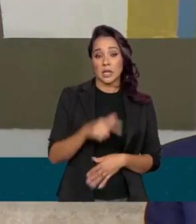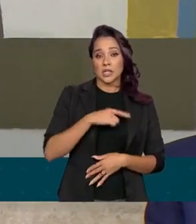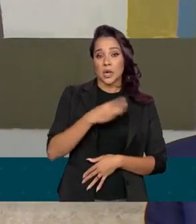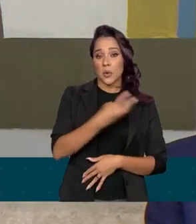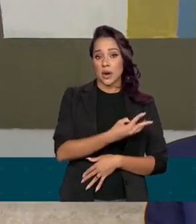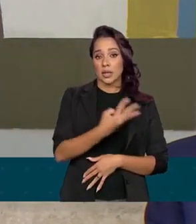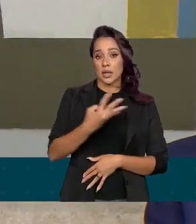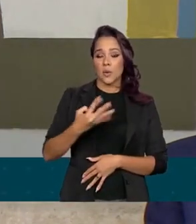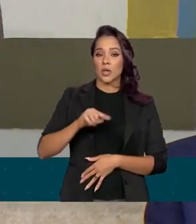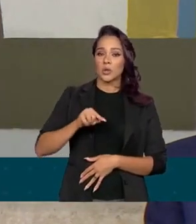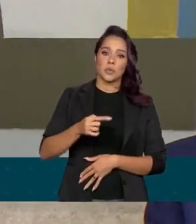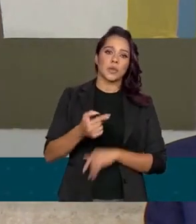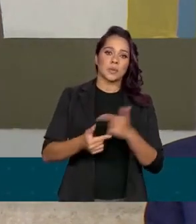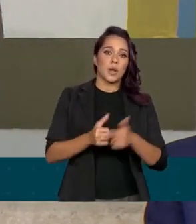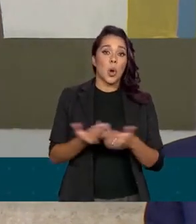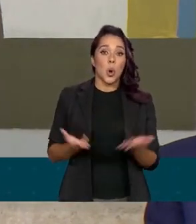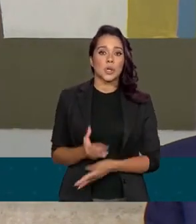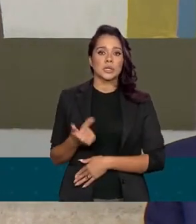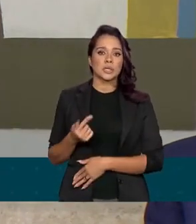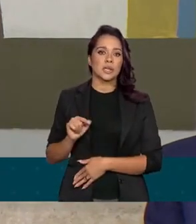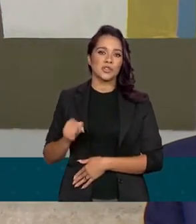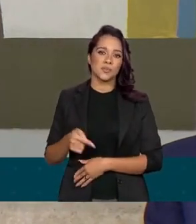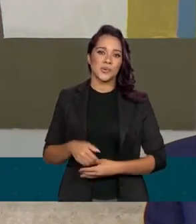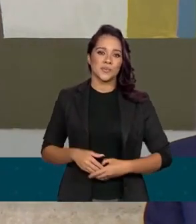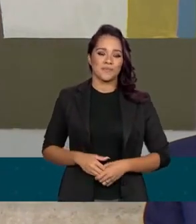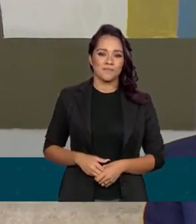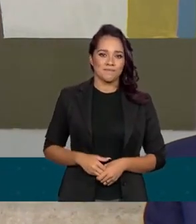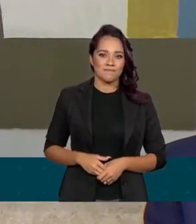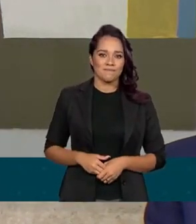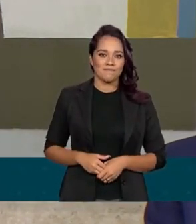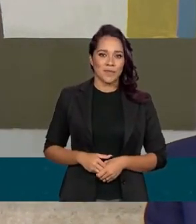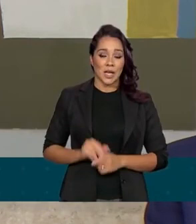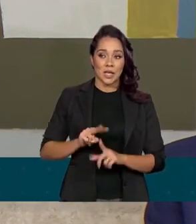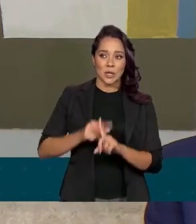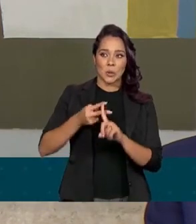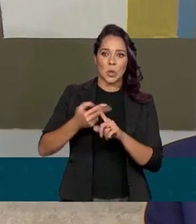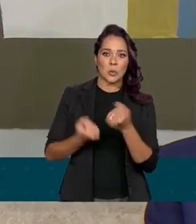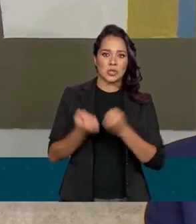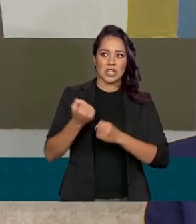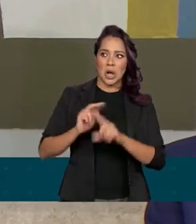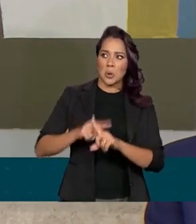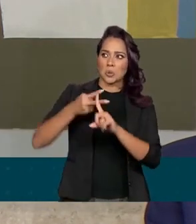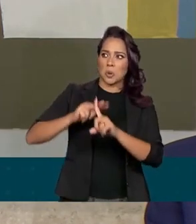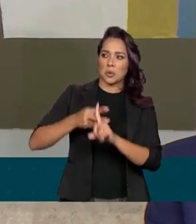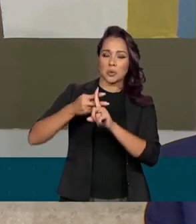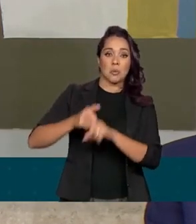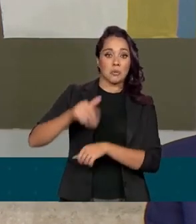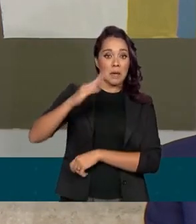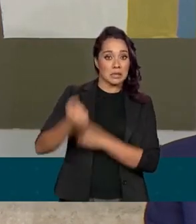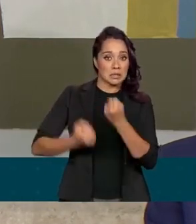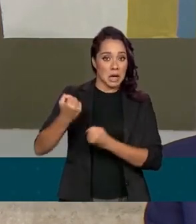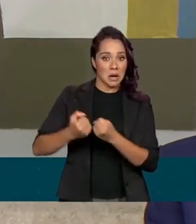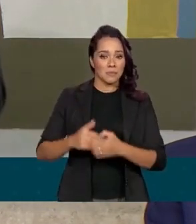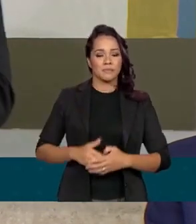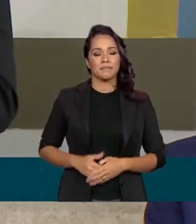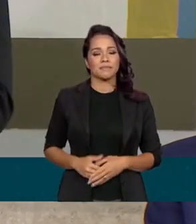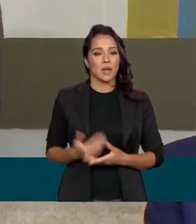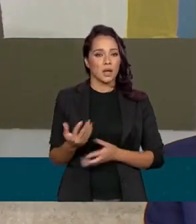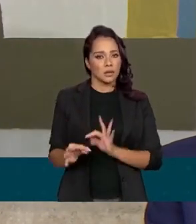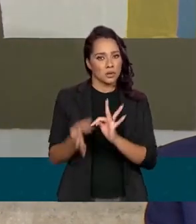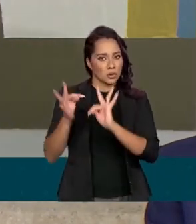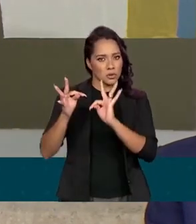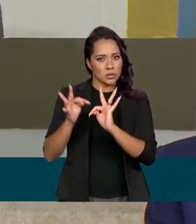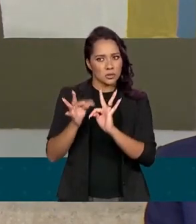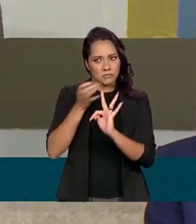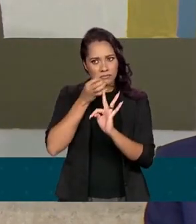mil trabalhadores, hoje tem 7 mil trabalhadores, e produz o dobro de carro que produzia em 2013. Então, a tecnologia